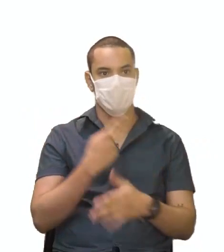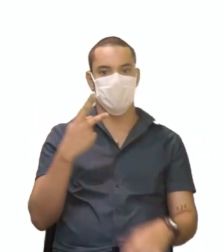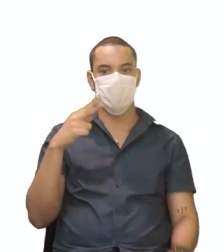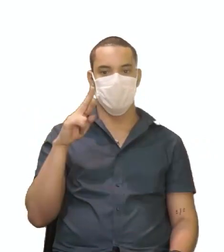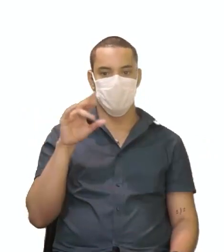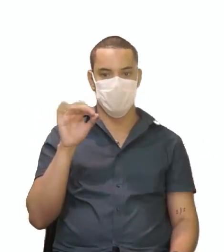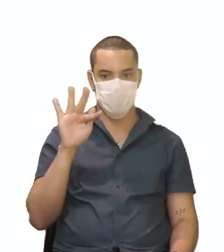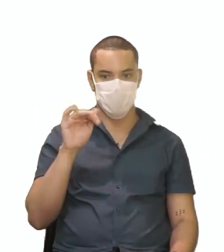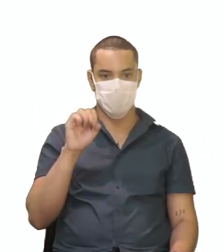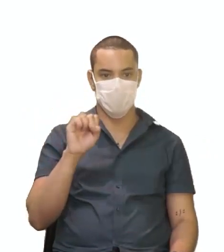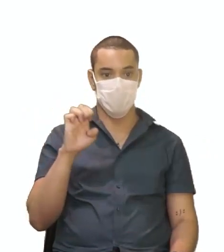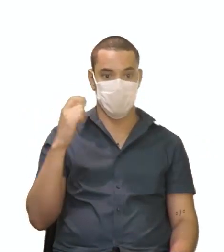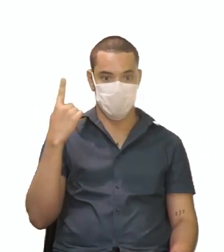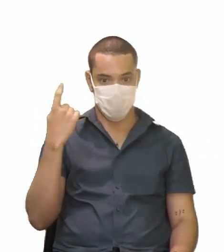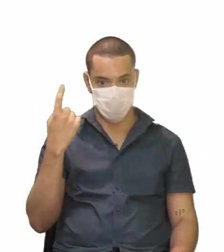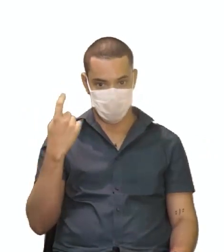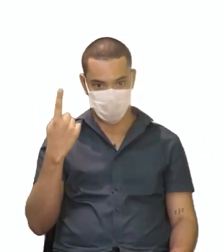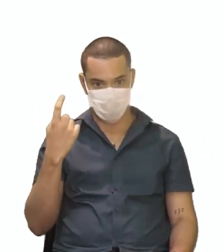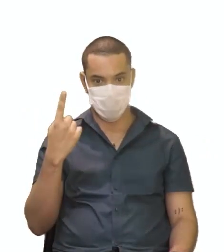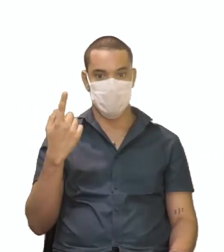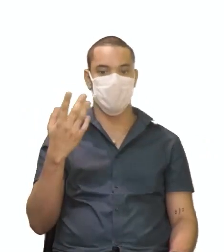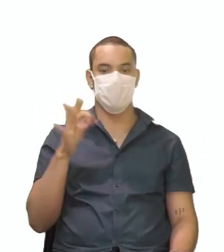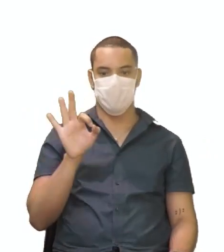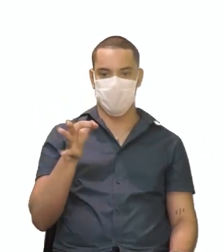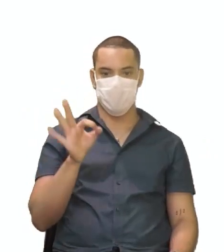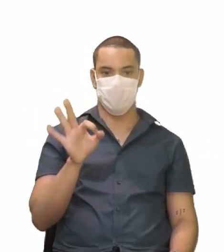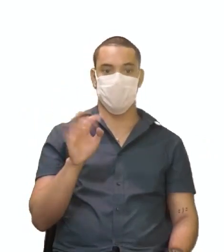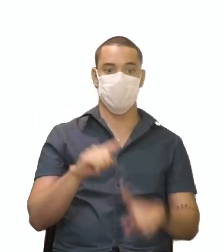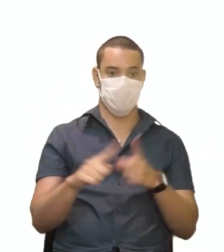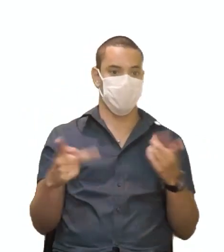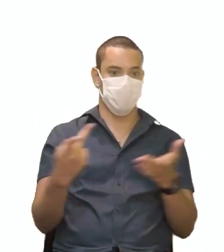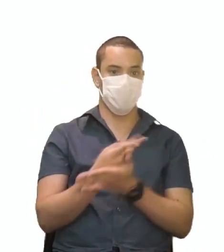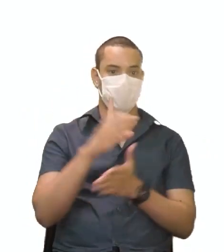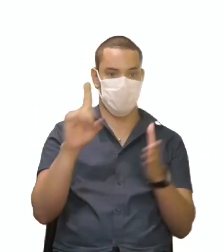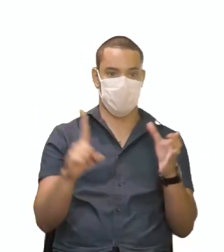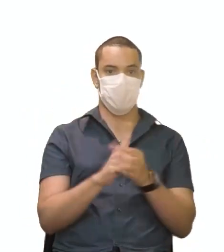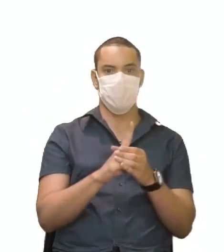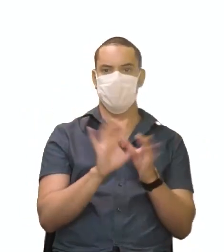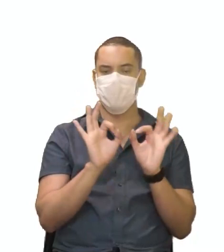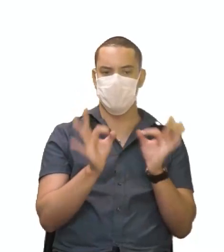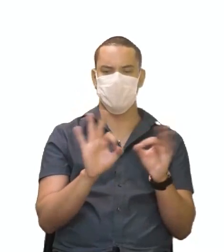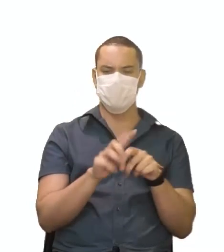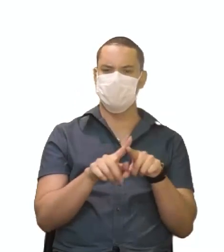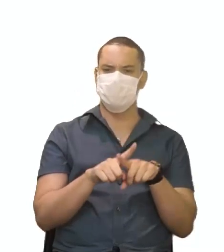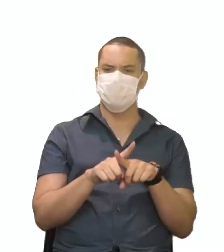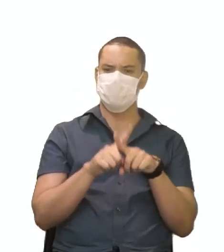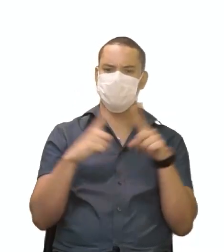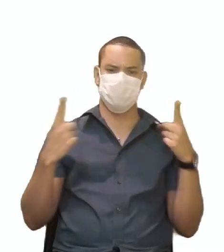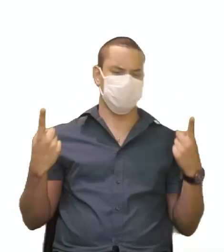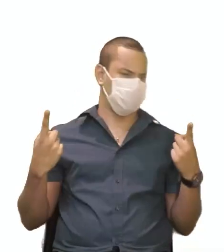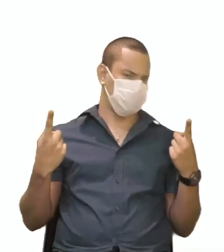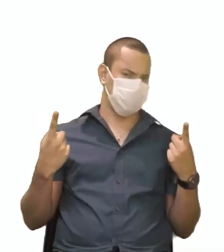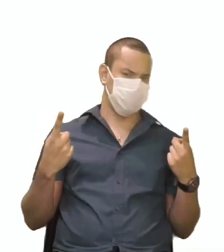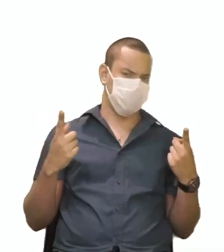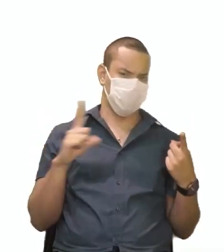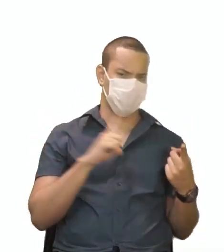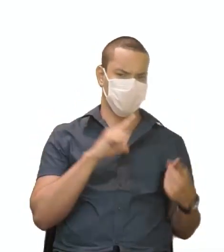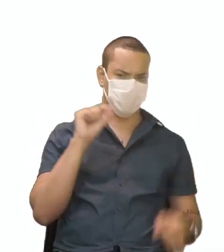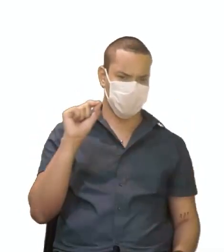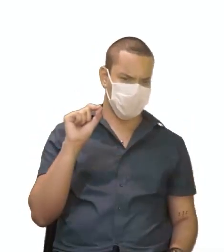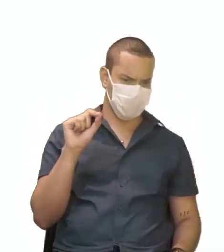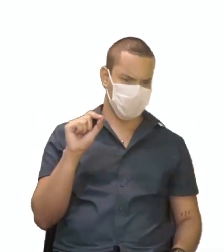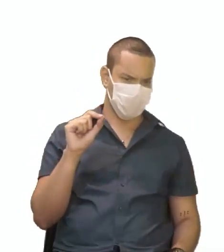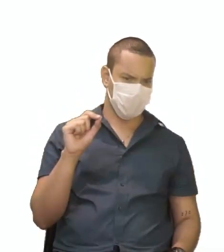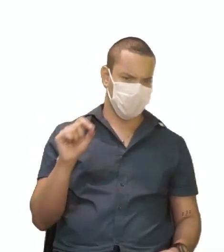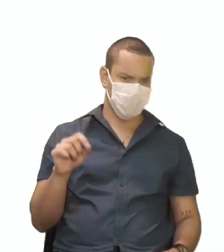meiose, lá especificamente no paquítano, ok, mas faz parte da prófase 1, né? Porém, contudo, todavia, você está falando aí, ó, que